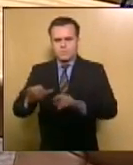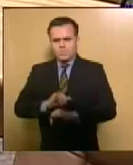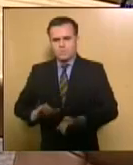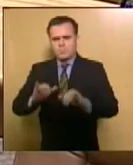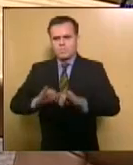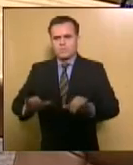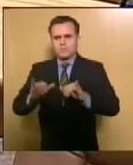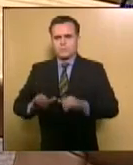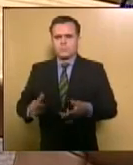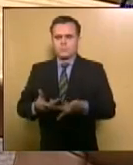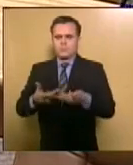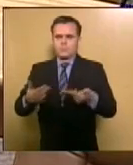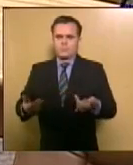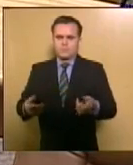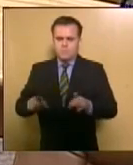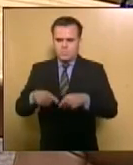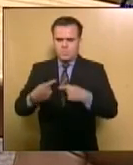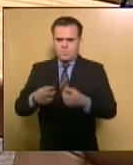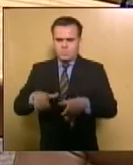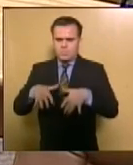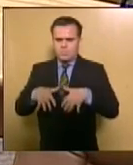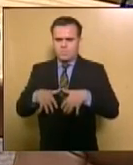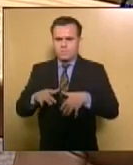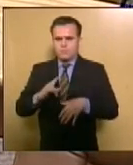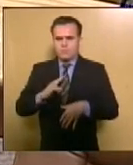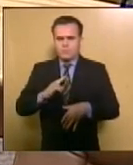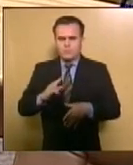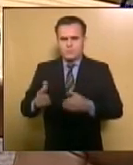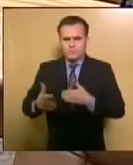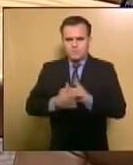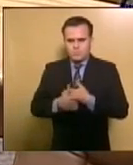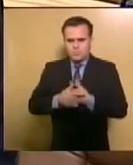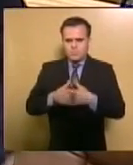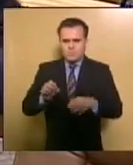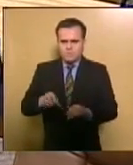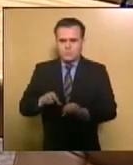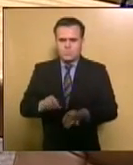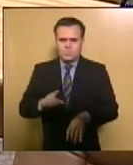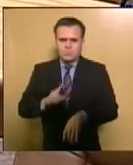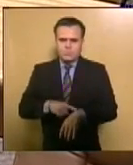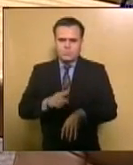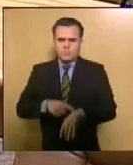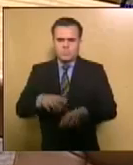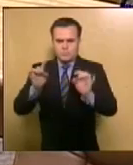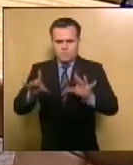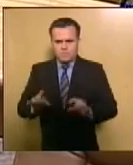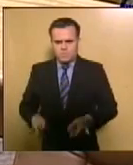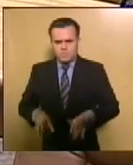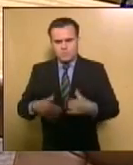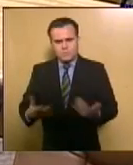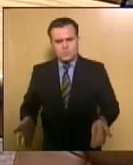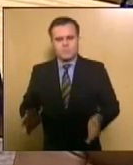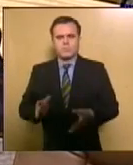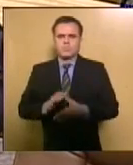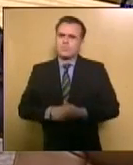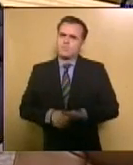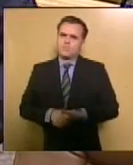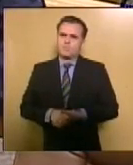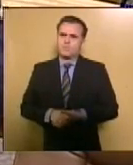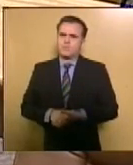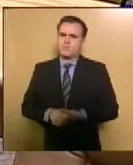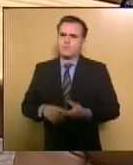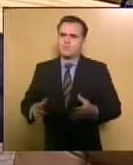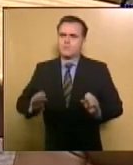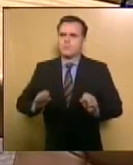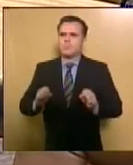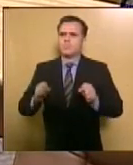concessões públicas devem ter e papéis educativos em horários nobres apenas a o